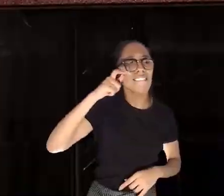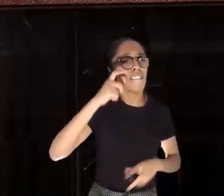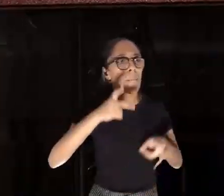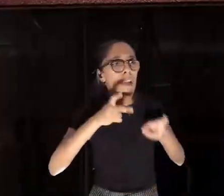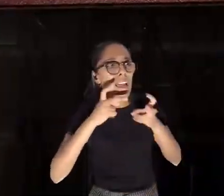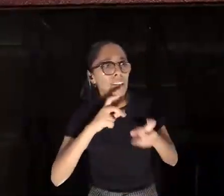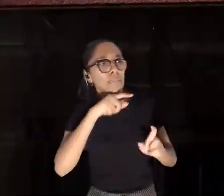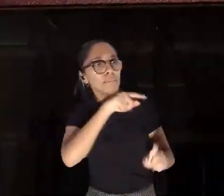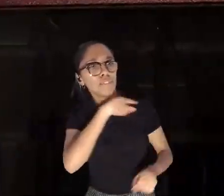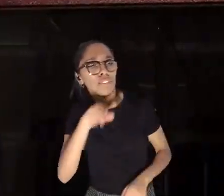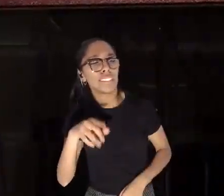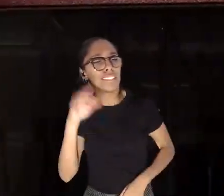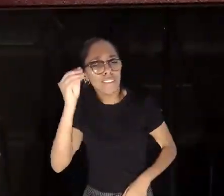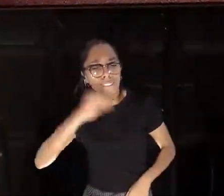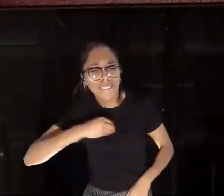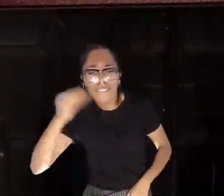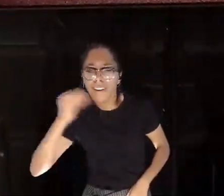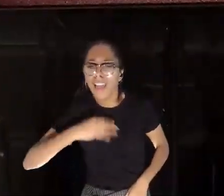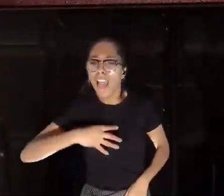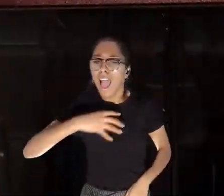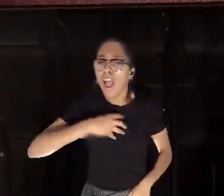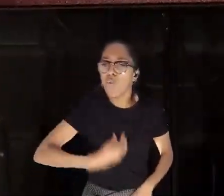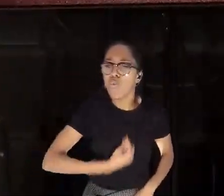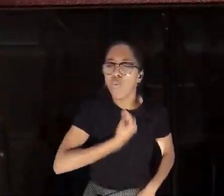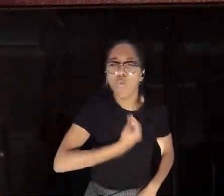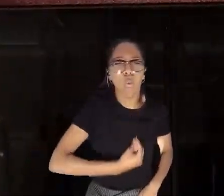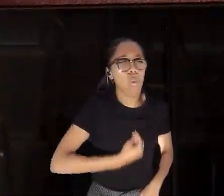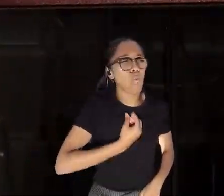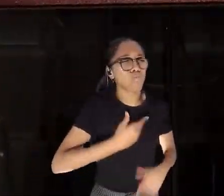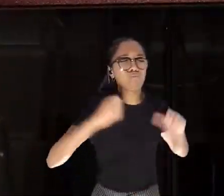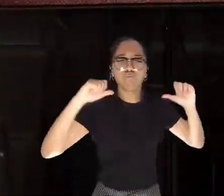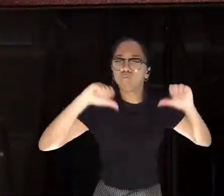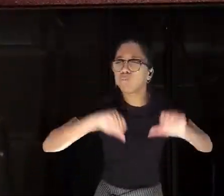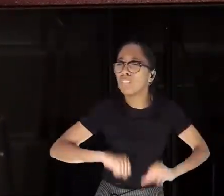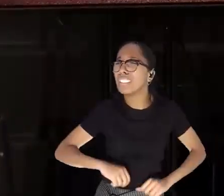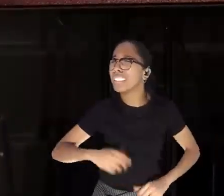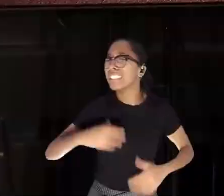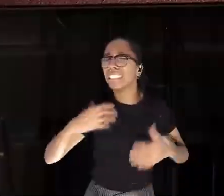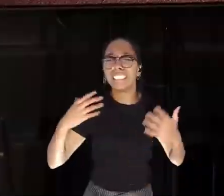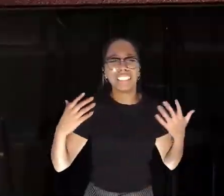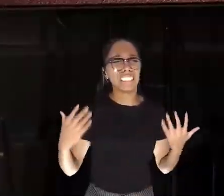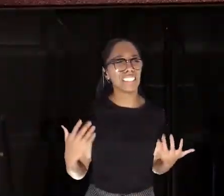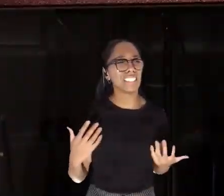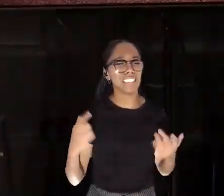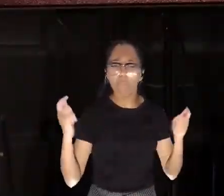essa força, ela não vem do nada, essa força vem do alto. Ele está dentro de você.